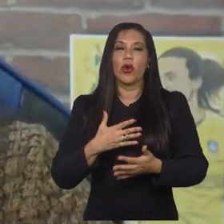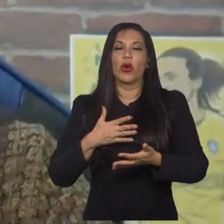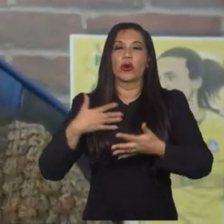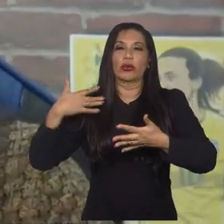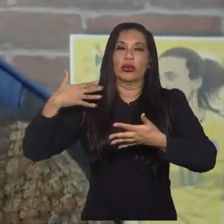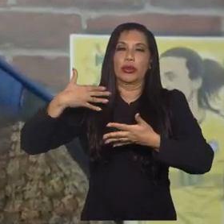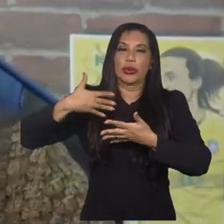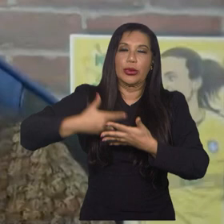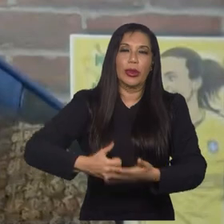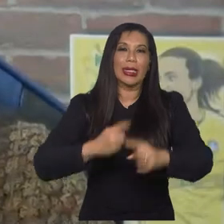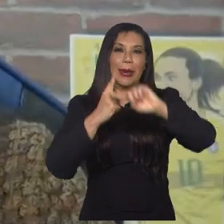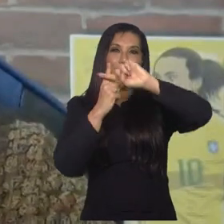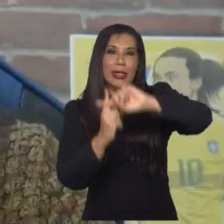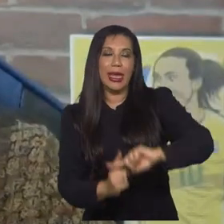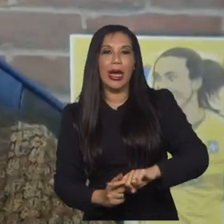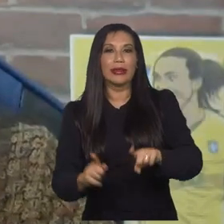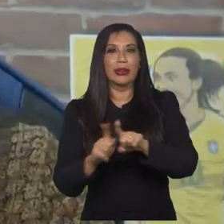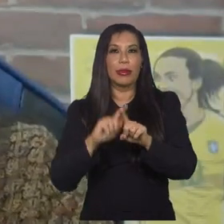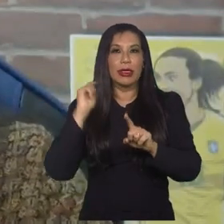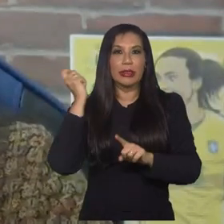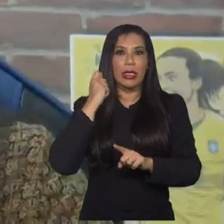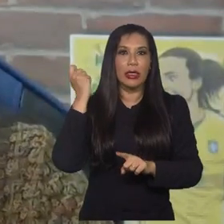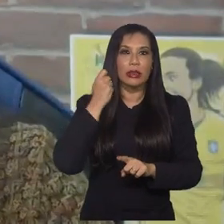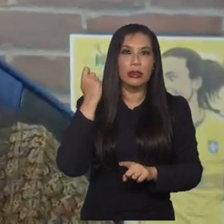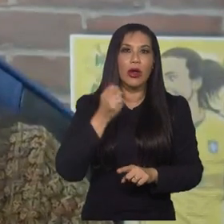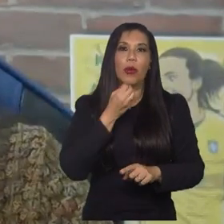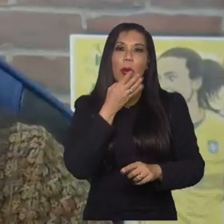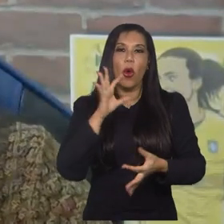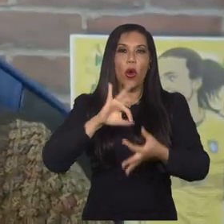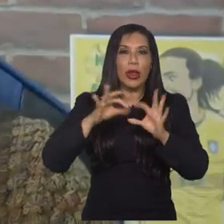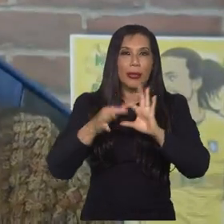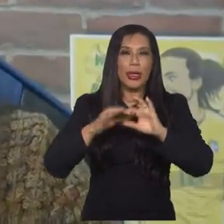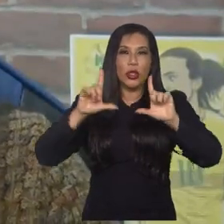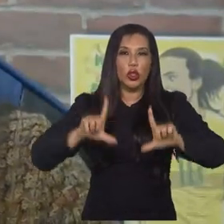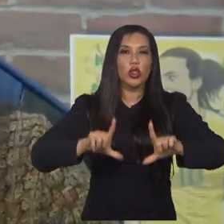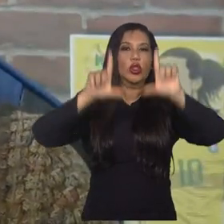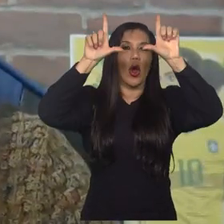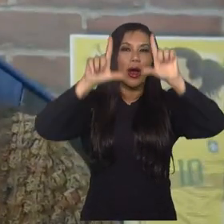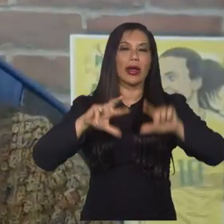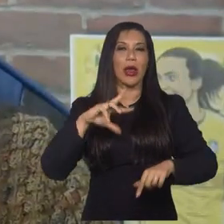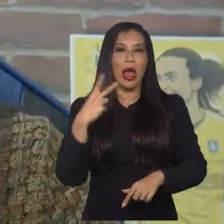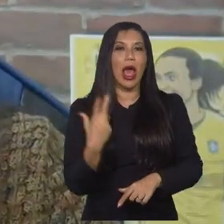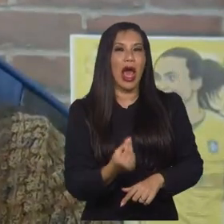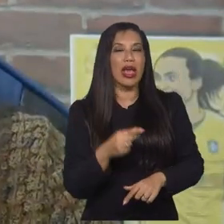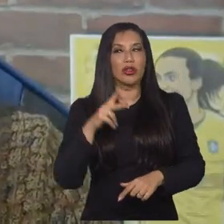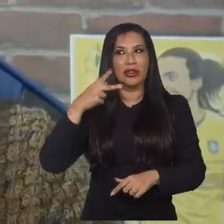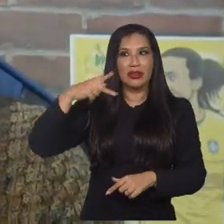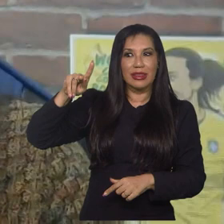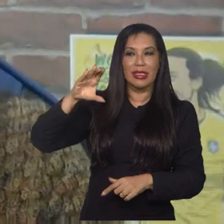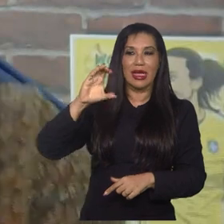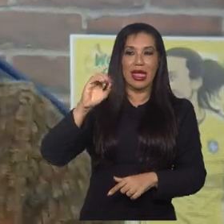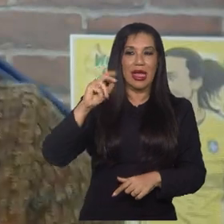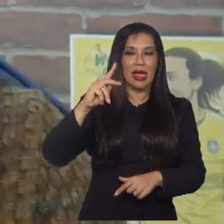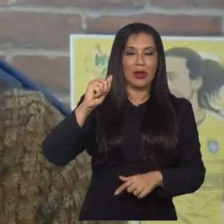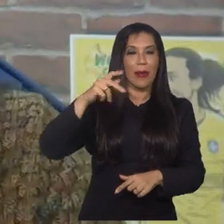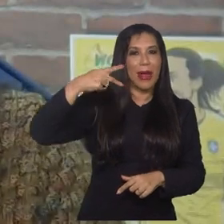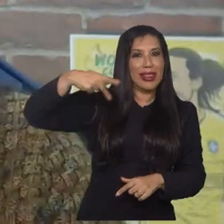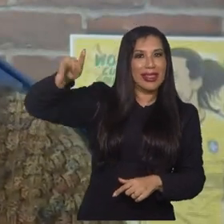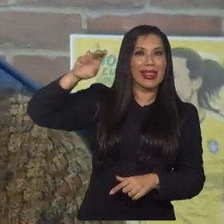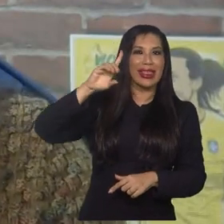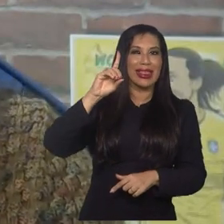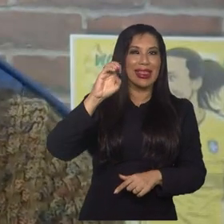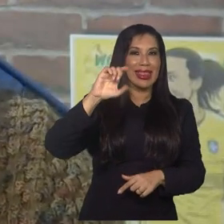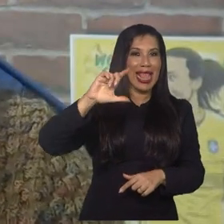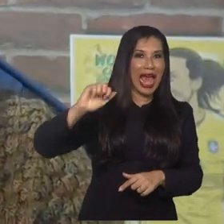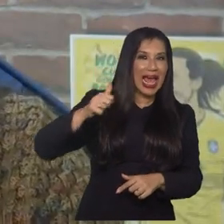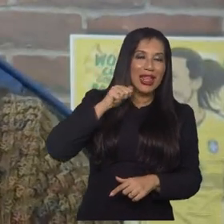torneios, até mesmo pela seleção. Ela fez uma boa Olimpíada de Tóquio. Então, acho que vai ser a Copa dela aí. E, mas vamos torcer, né? Vamos